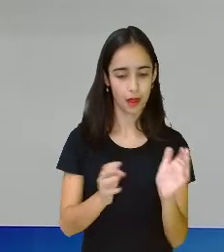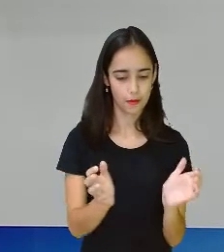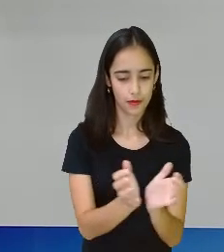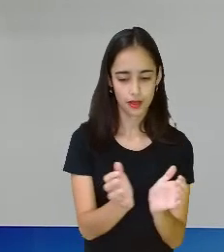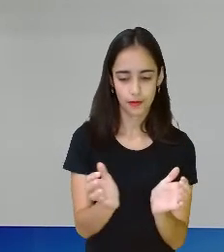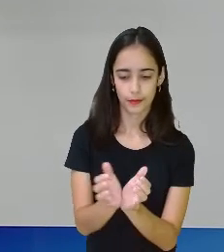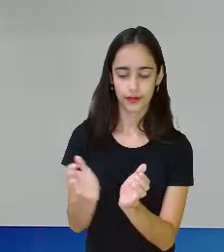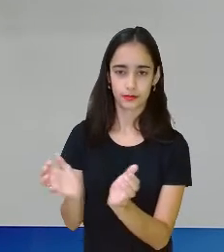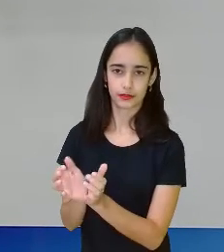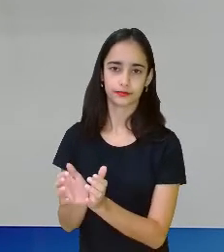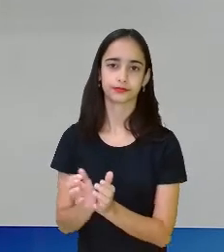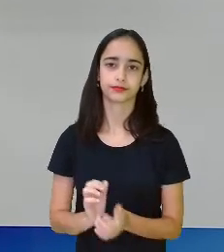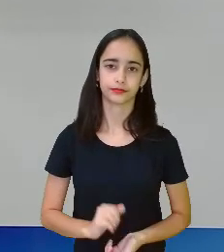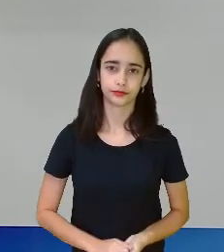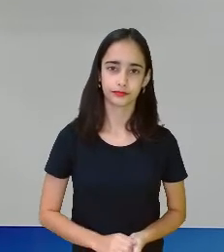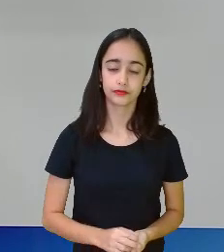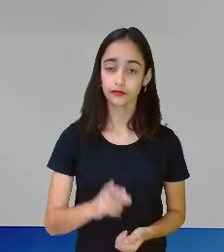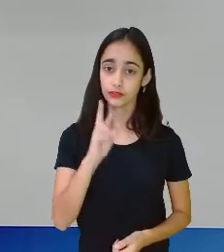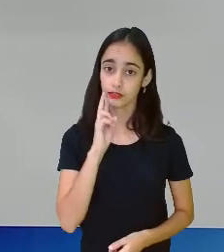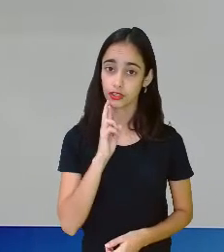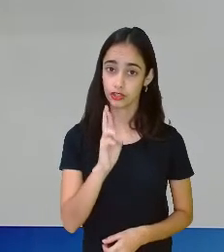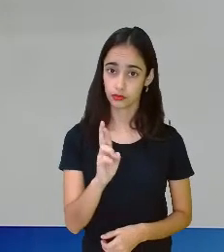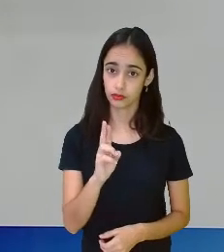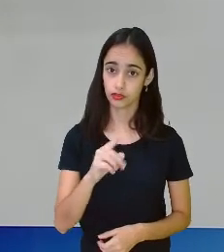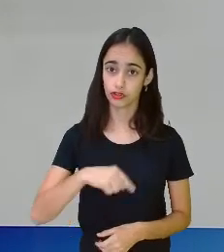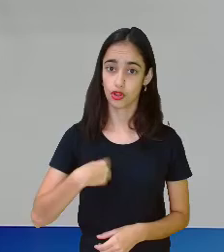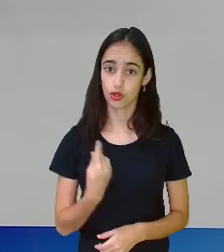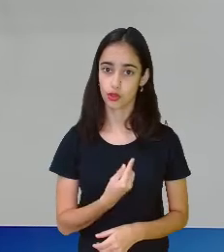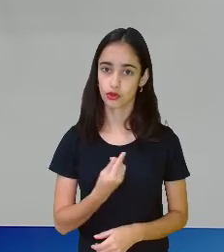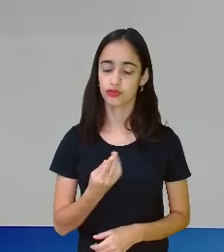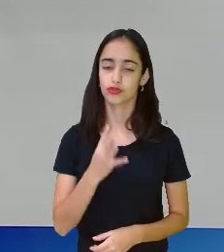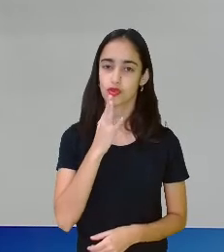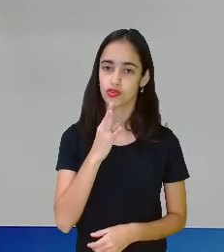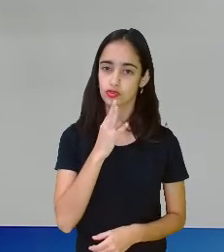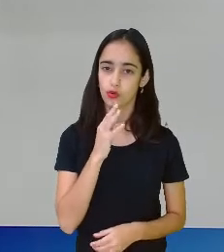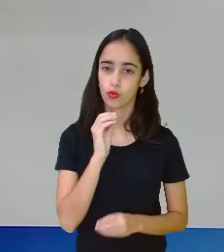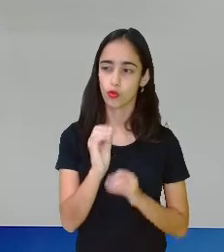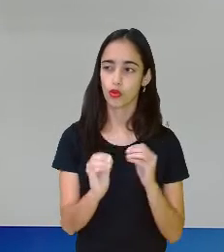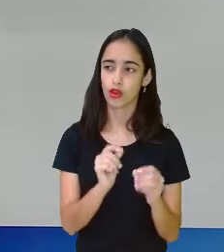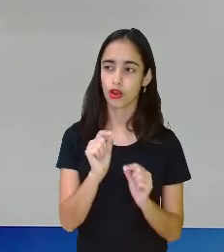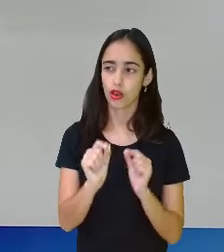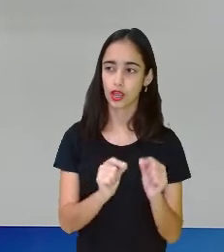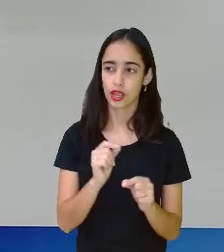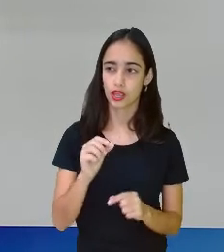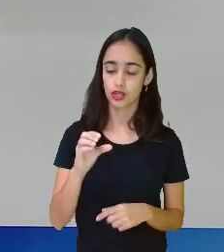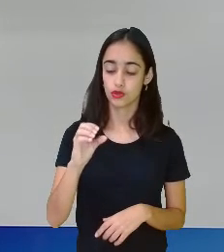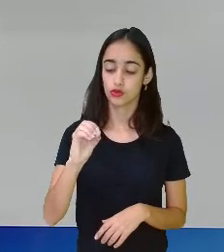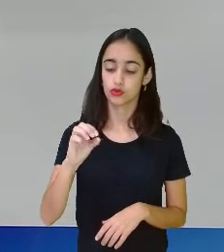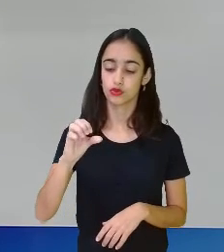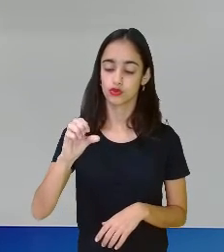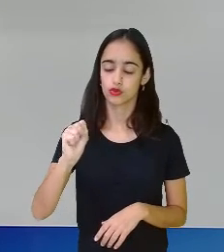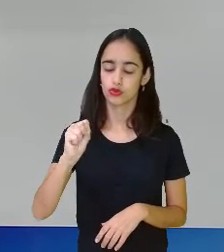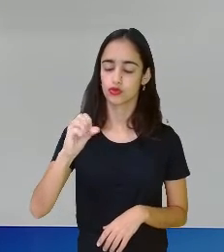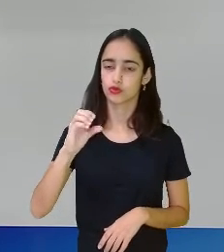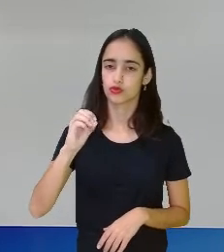é chamado de parcela. E o resultado a gente conhece como soma.